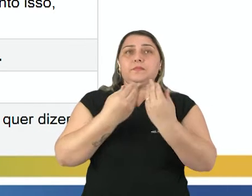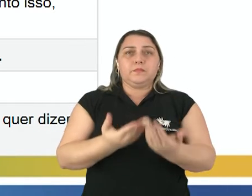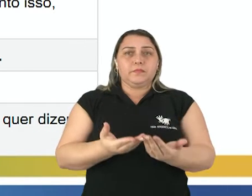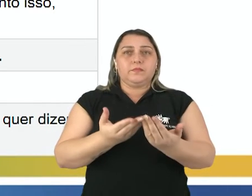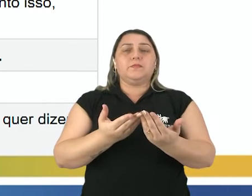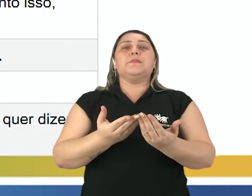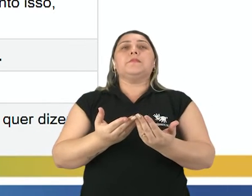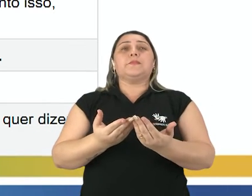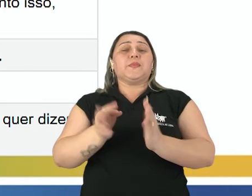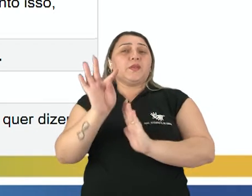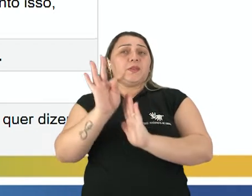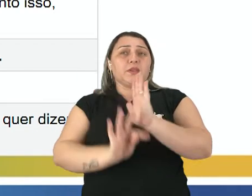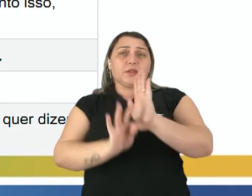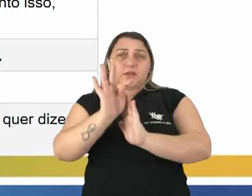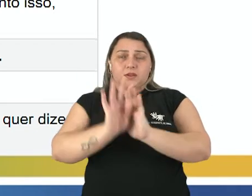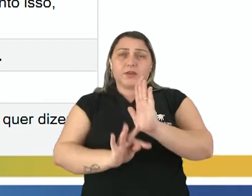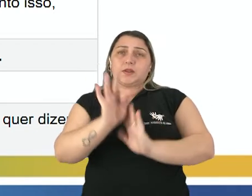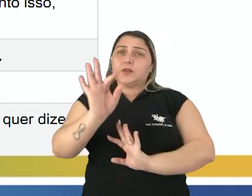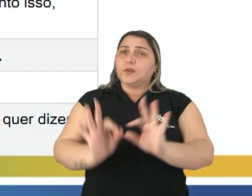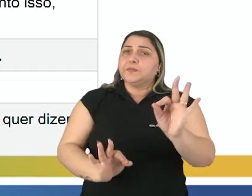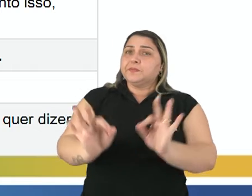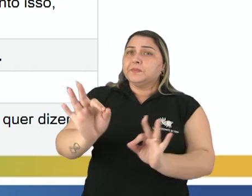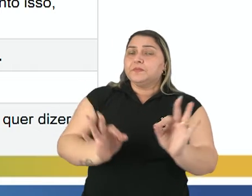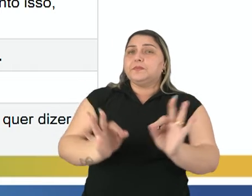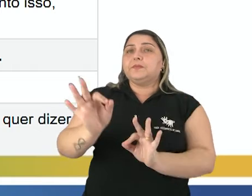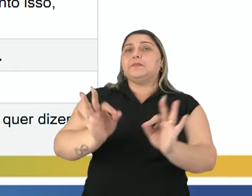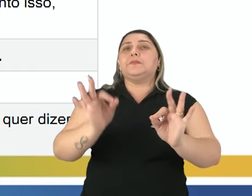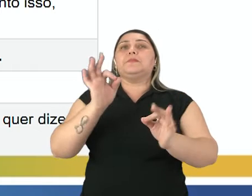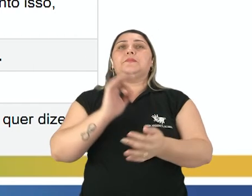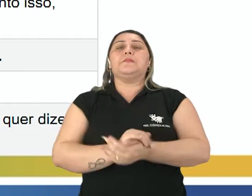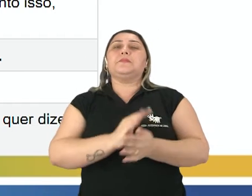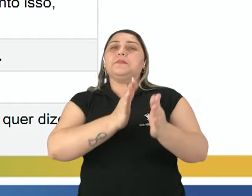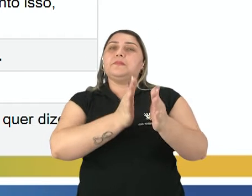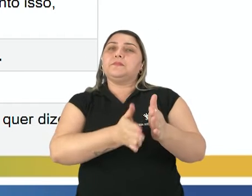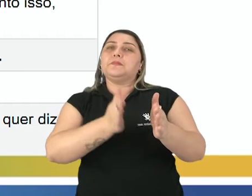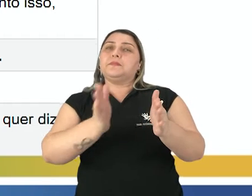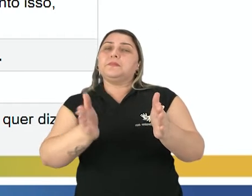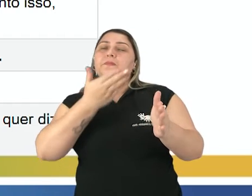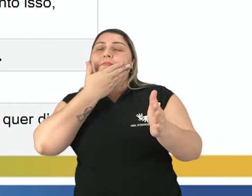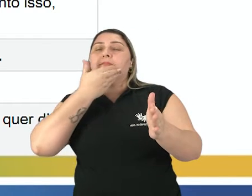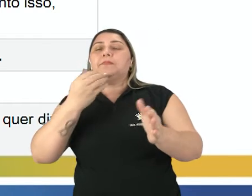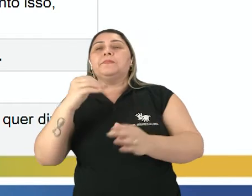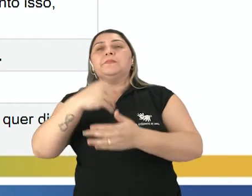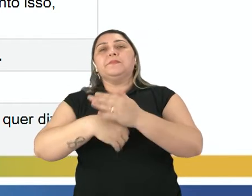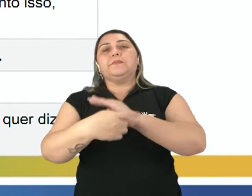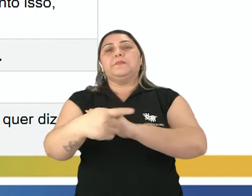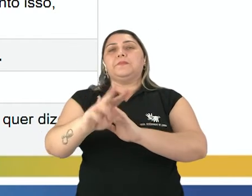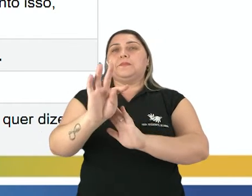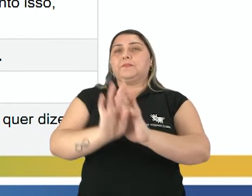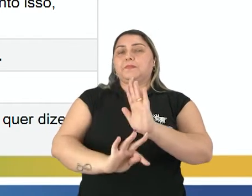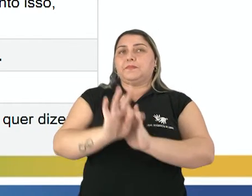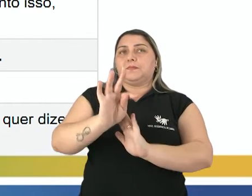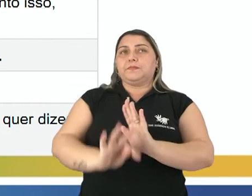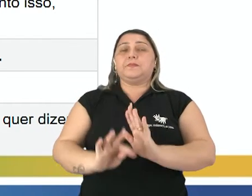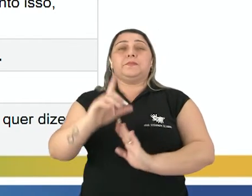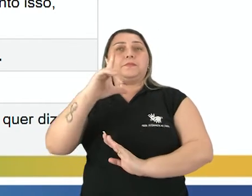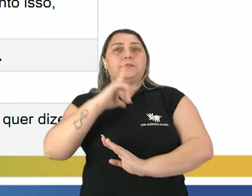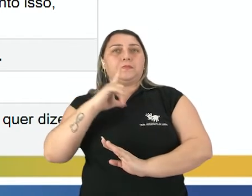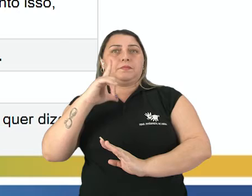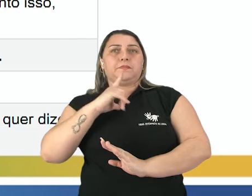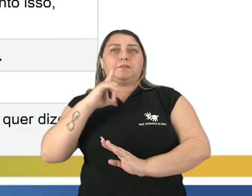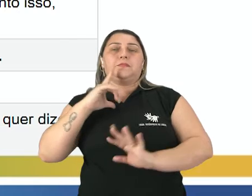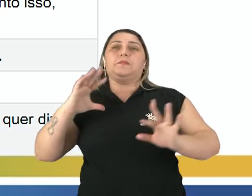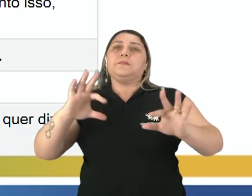uma organização, de uma sequência melhor dentro do seu texto, para que haja uma harmonia. Então, é